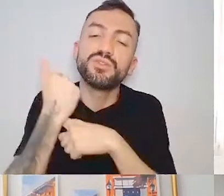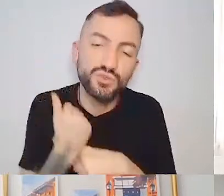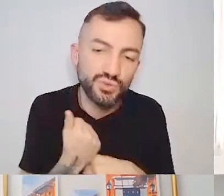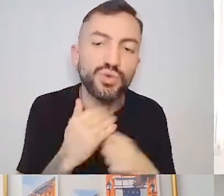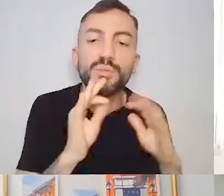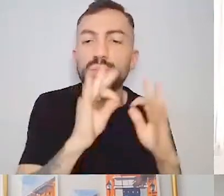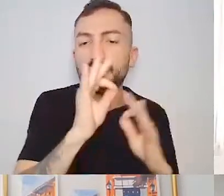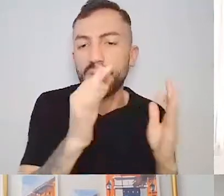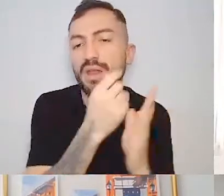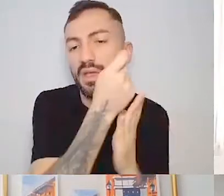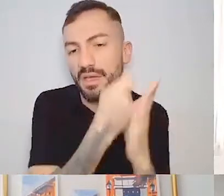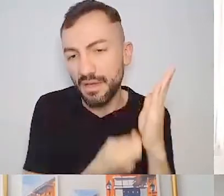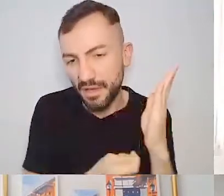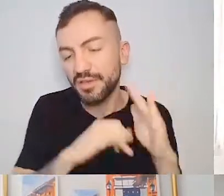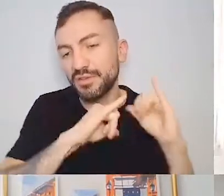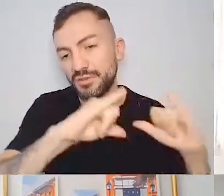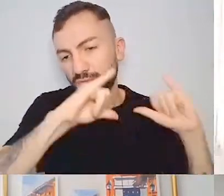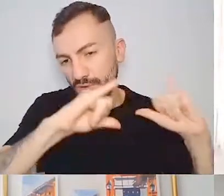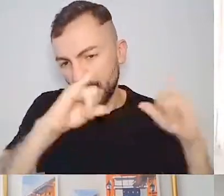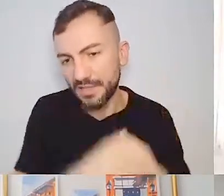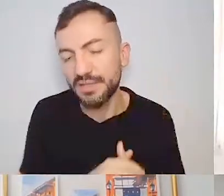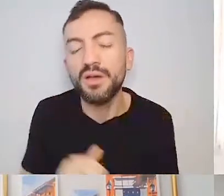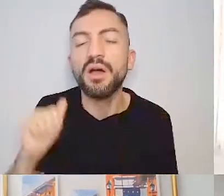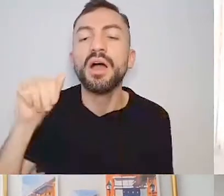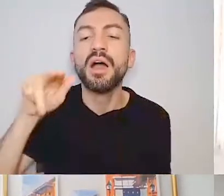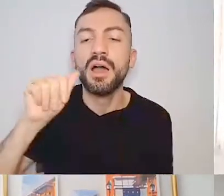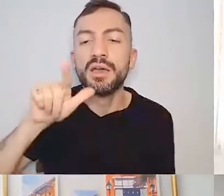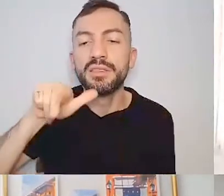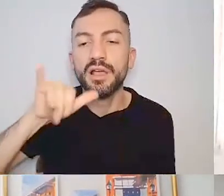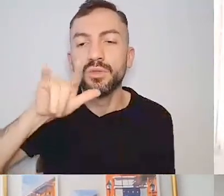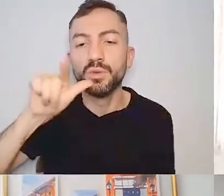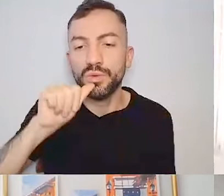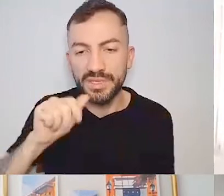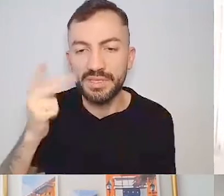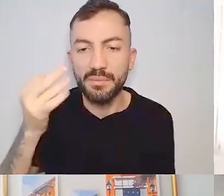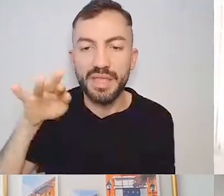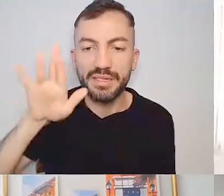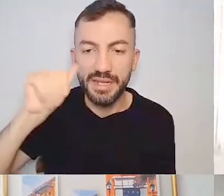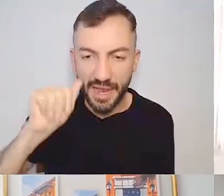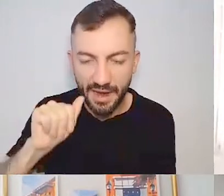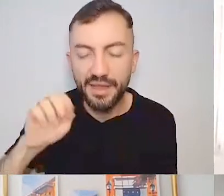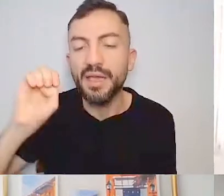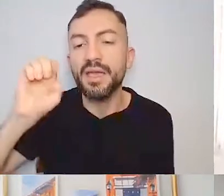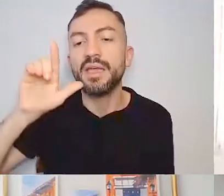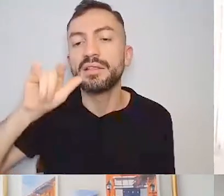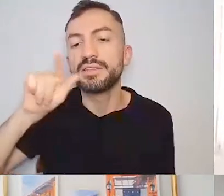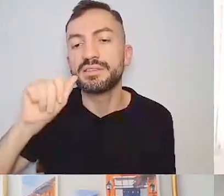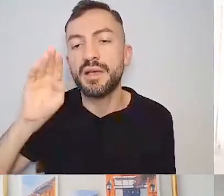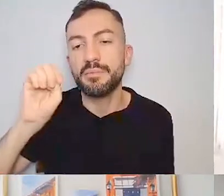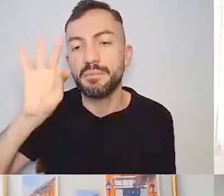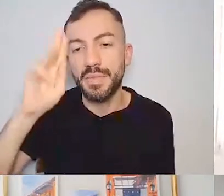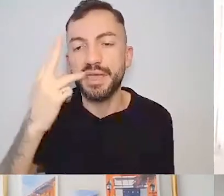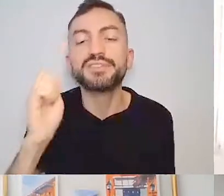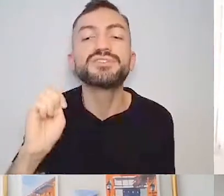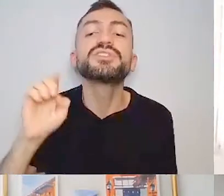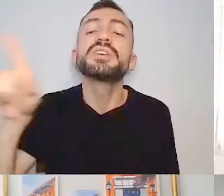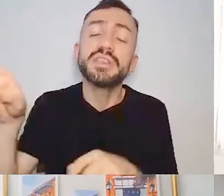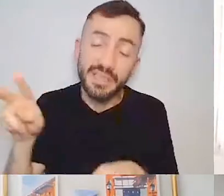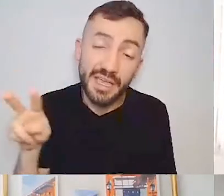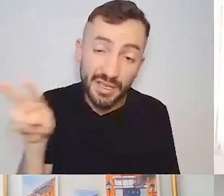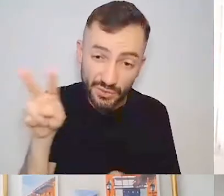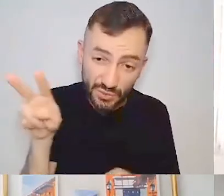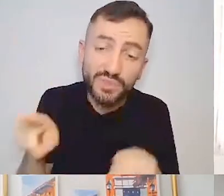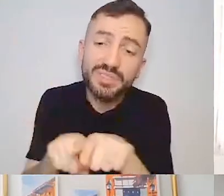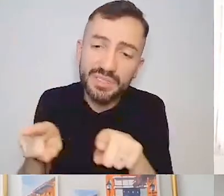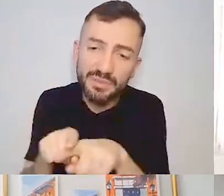na promoção desse material, a Ana Luísa Patriarca Minel e Elizabeth Gaidei Arabage, que são agentes do